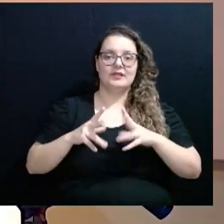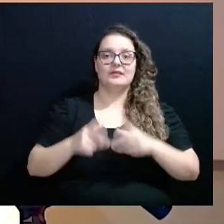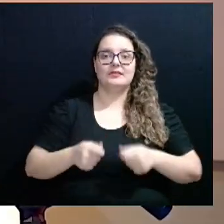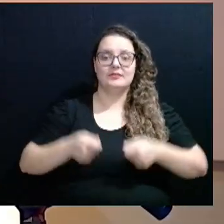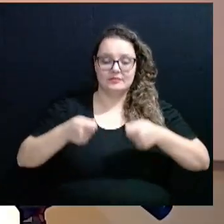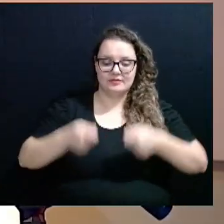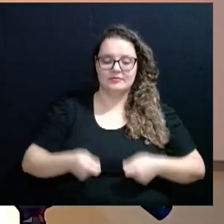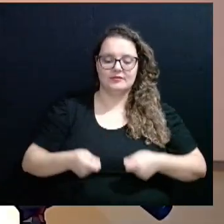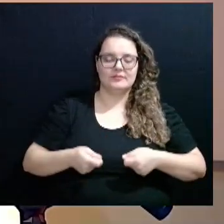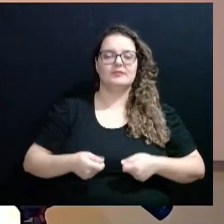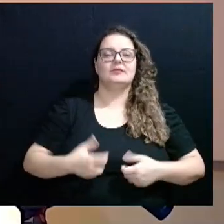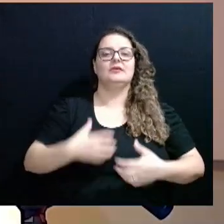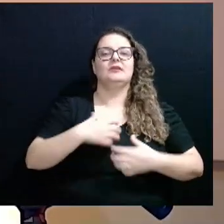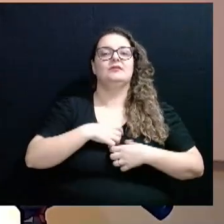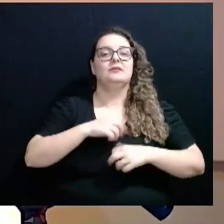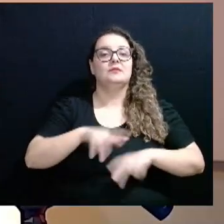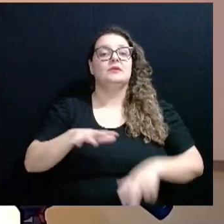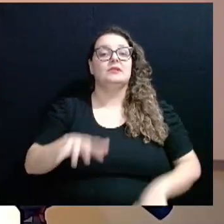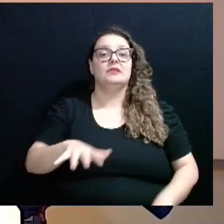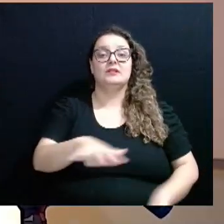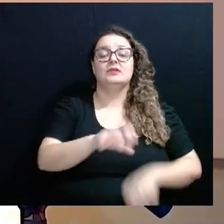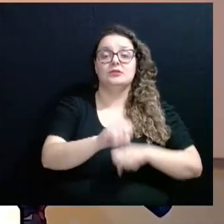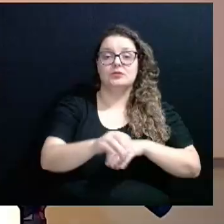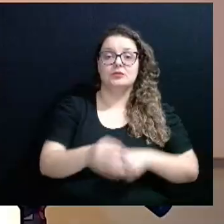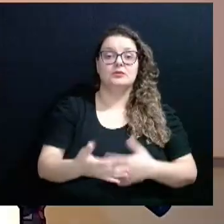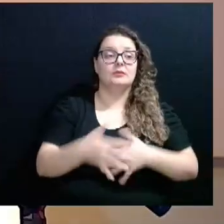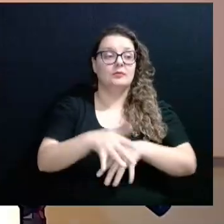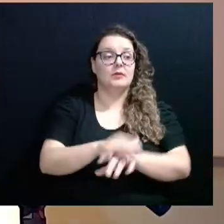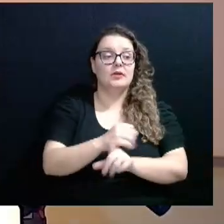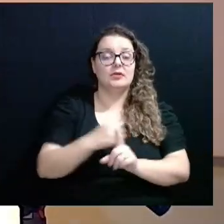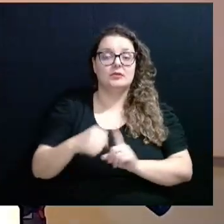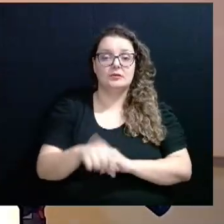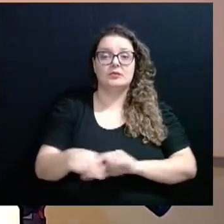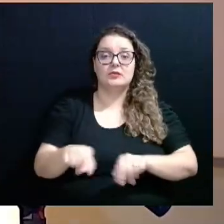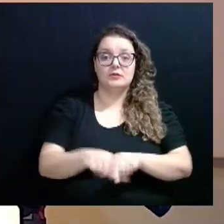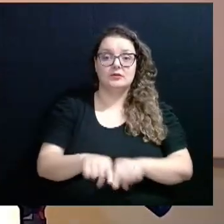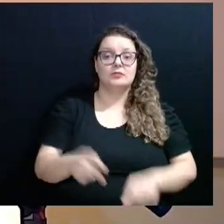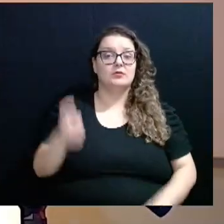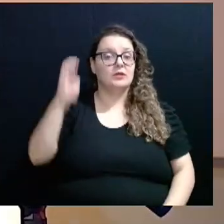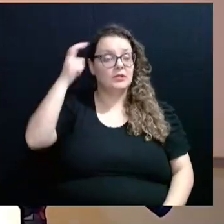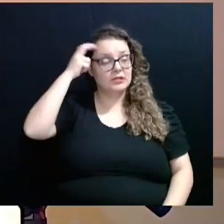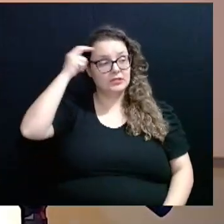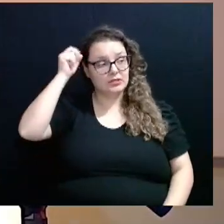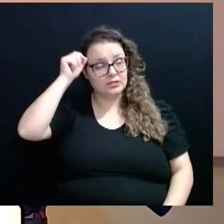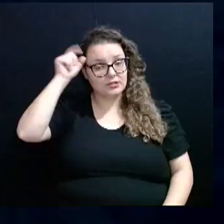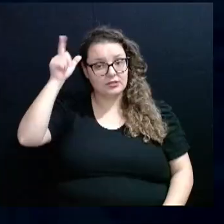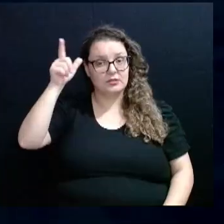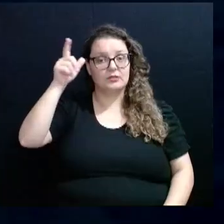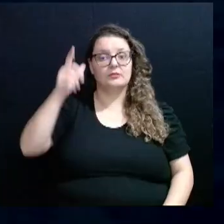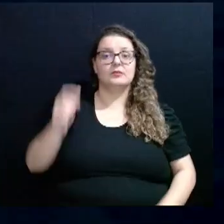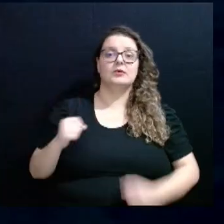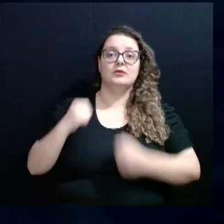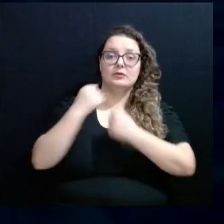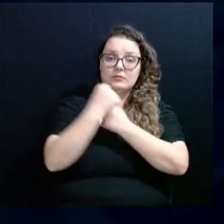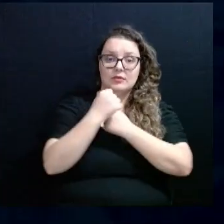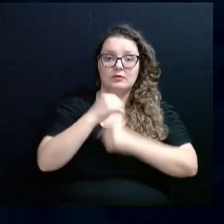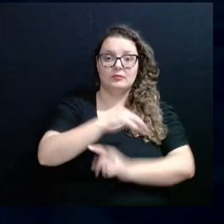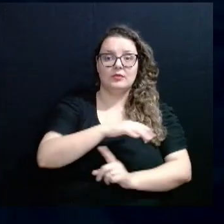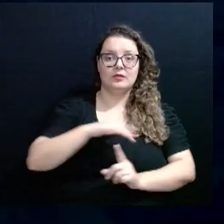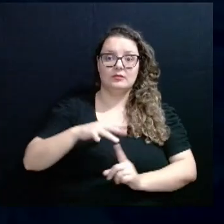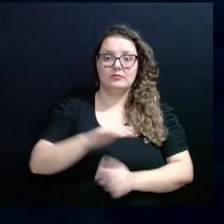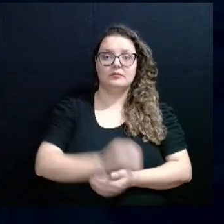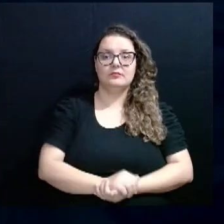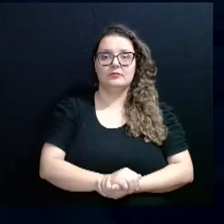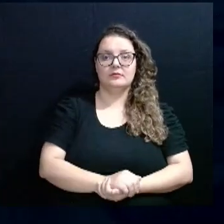áreas da educação, mas da inclusão social, da cultura e da proteção ambiental. Ao longo da